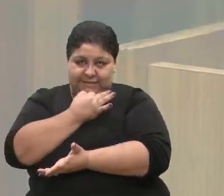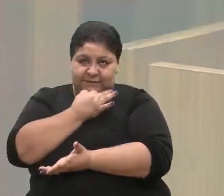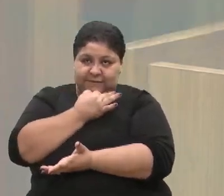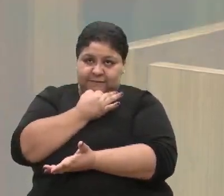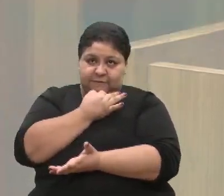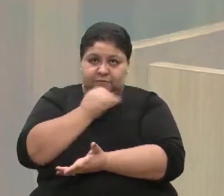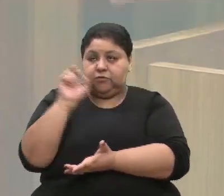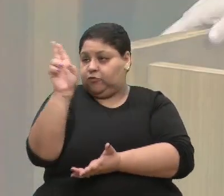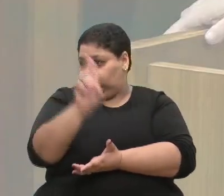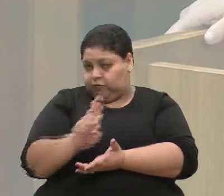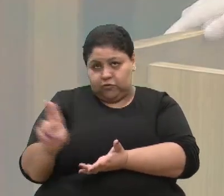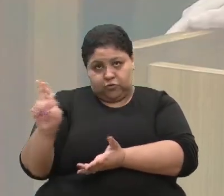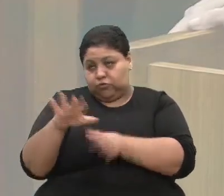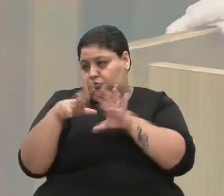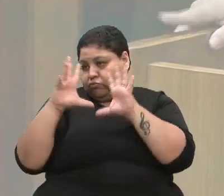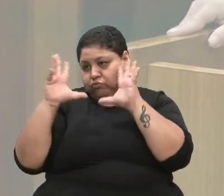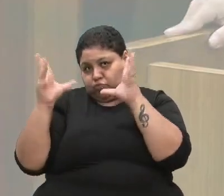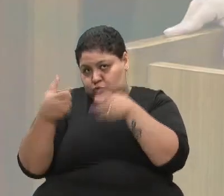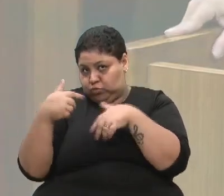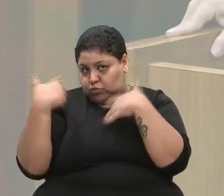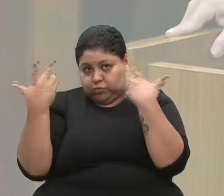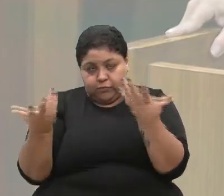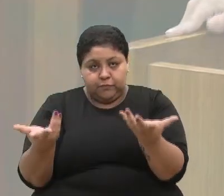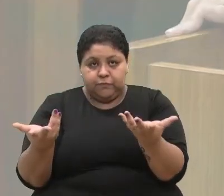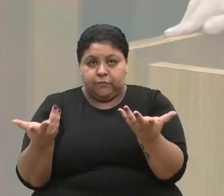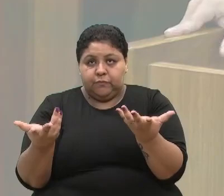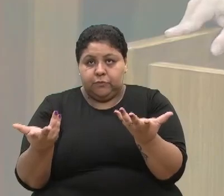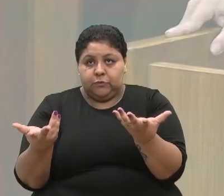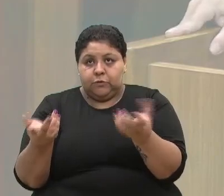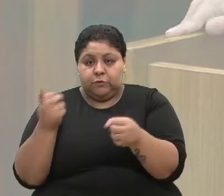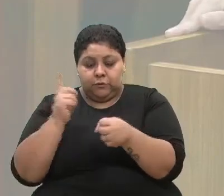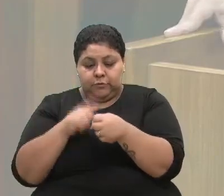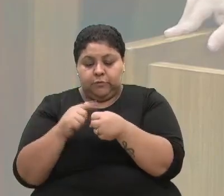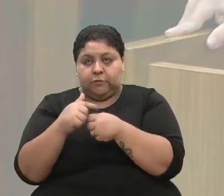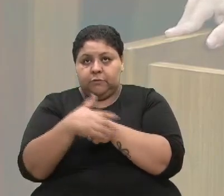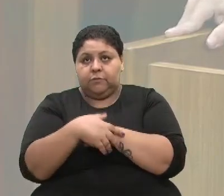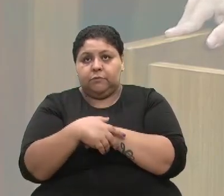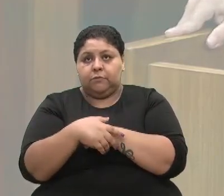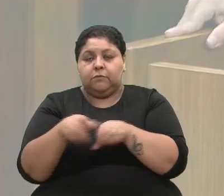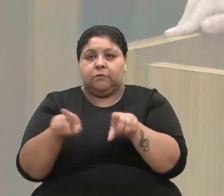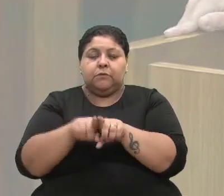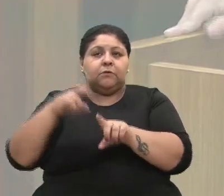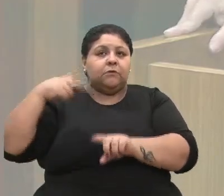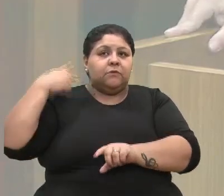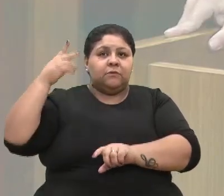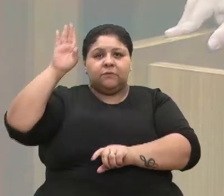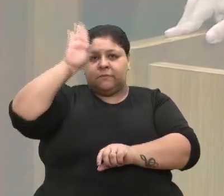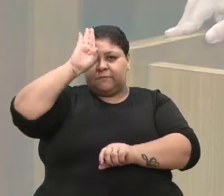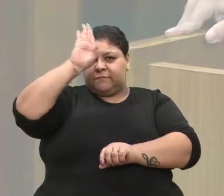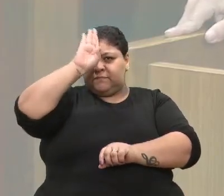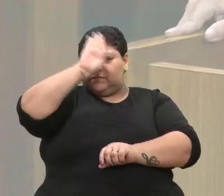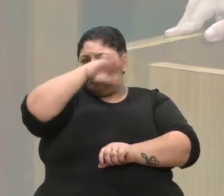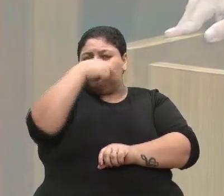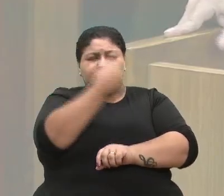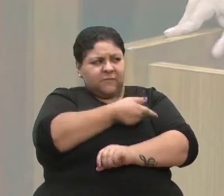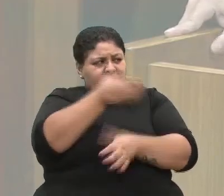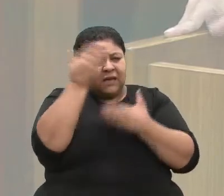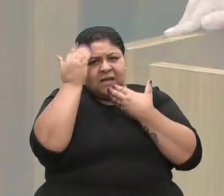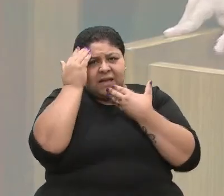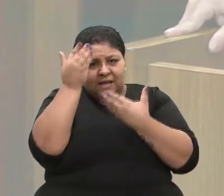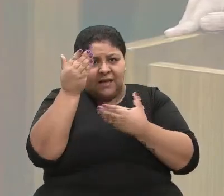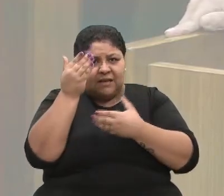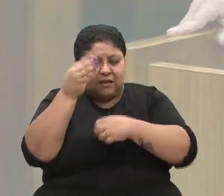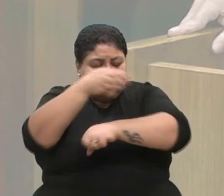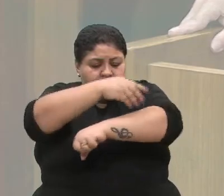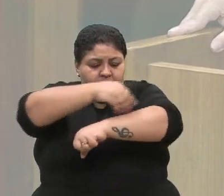foi usado, enfim, para toda a nossa cidade. Inclusive, vereador Bressan, o senhor, na época, agradeceu o fresado, não